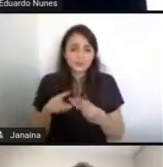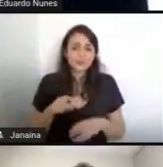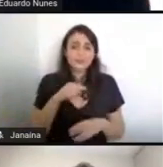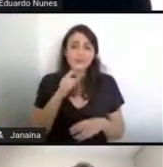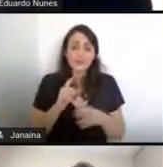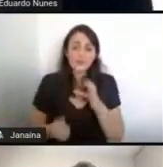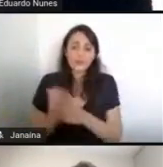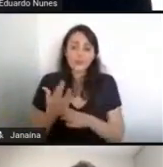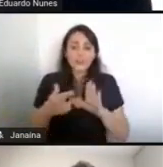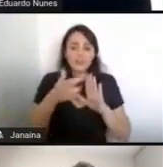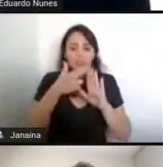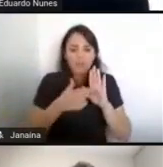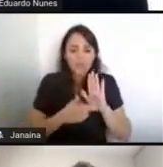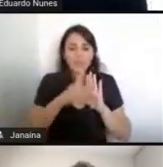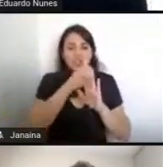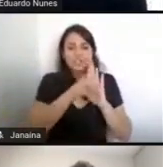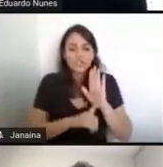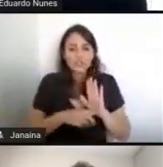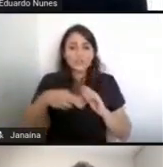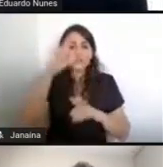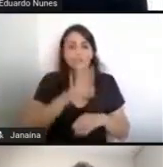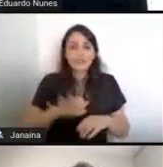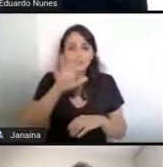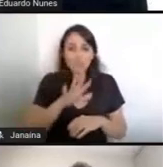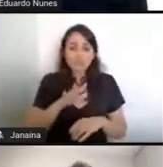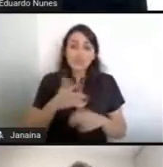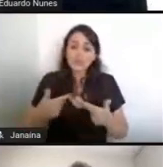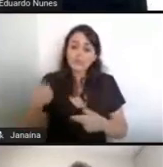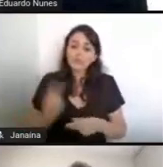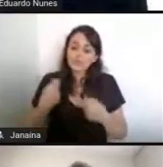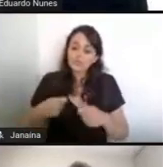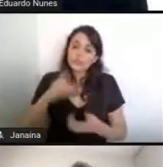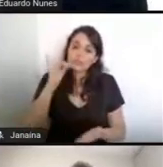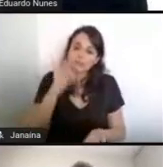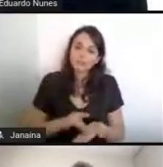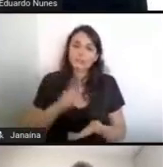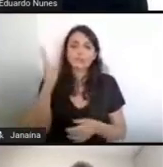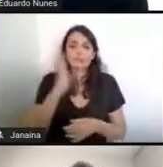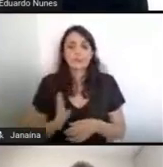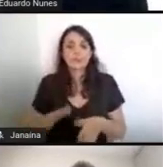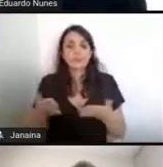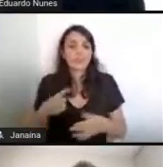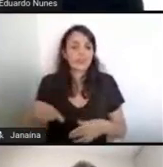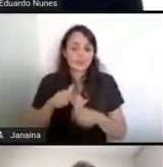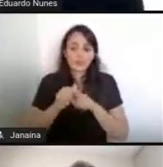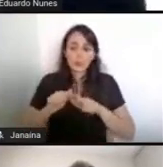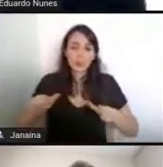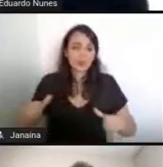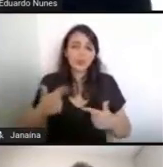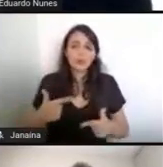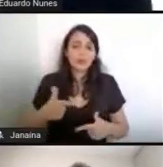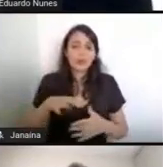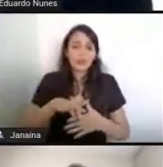diretrizes nacionais, não gera a normatização que a gente precisa de fato no Brasil. Então, nós estamos numa completa ausência de liderança